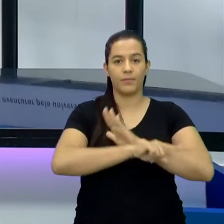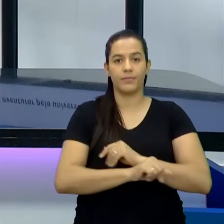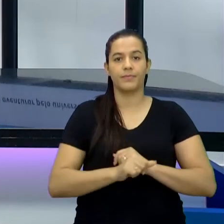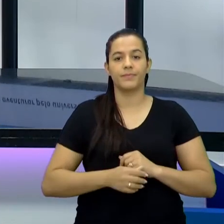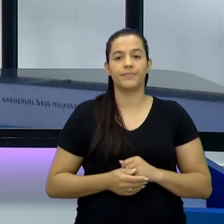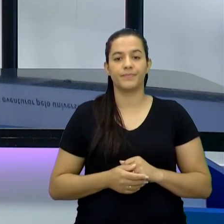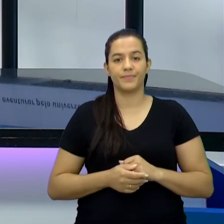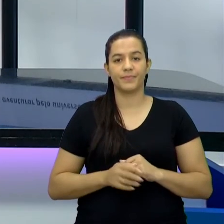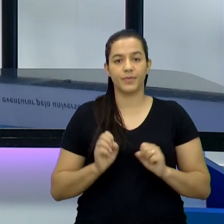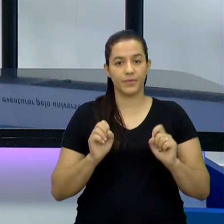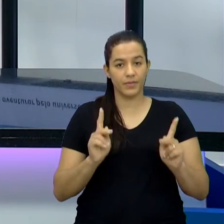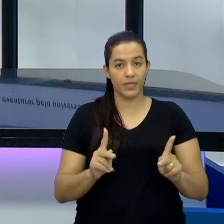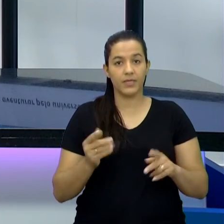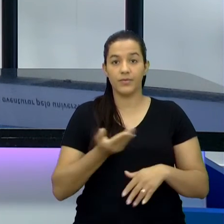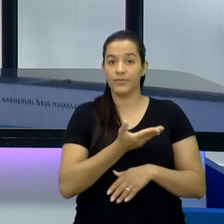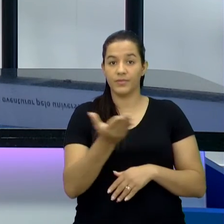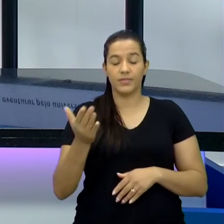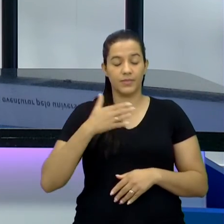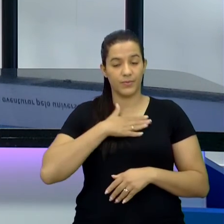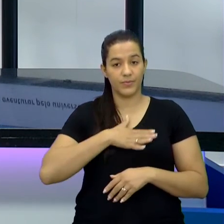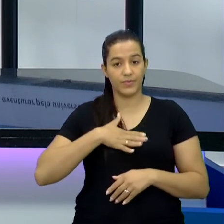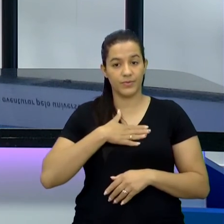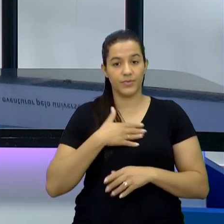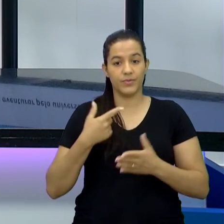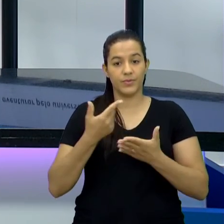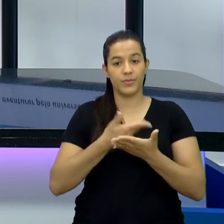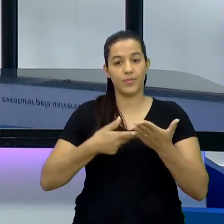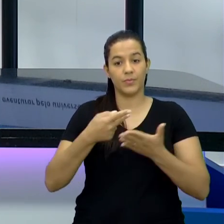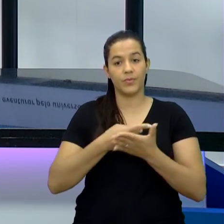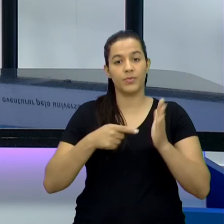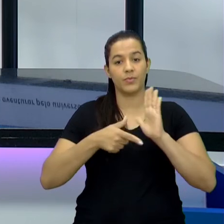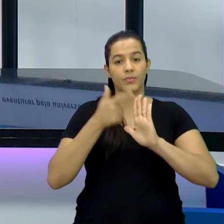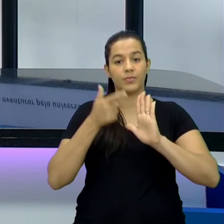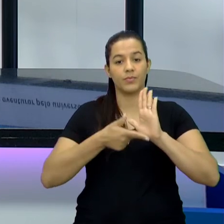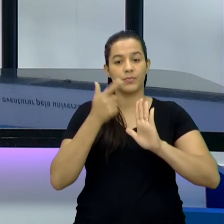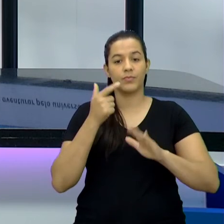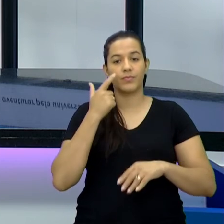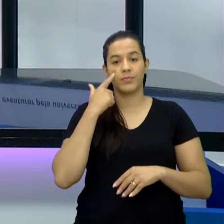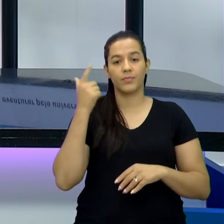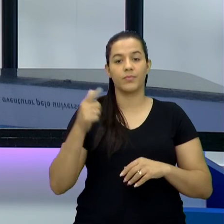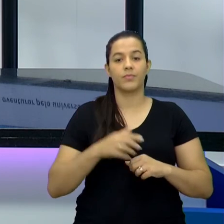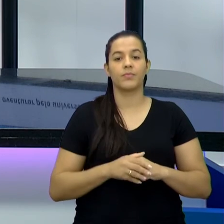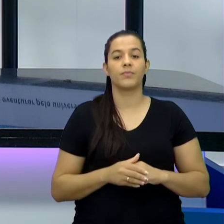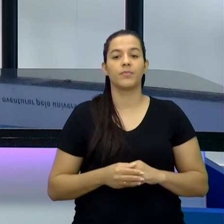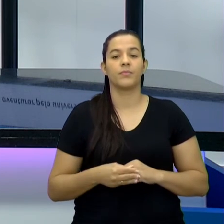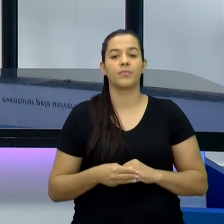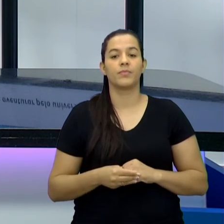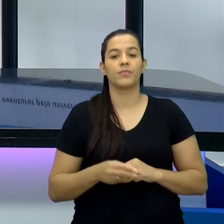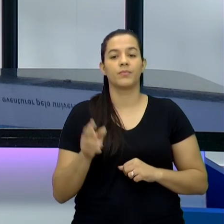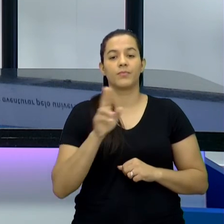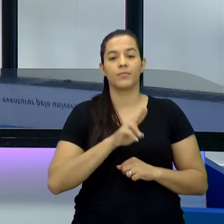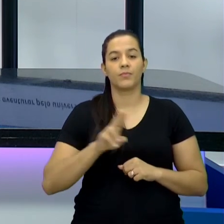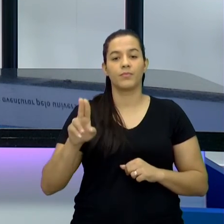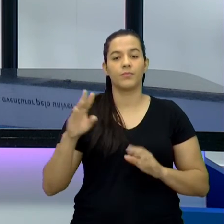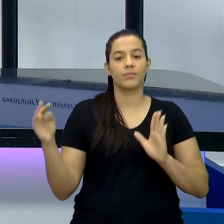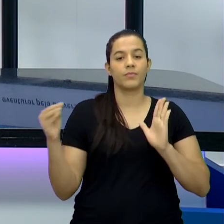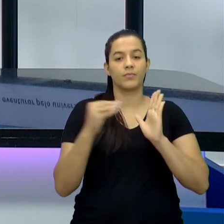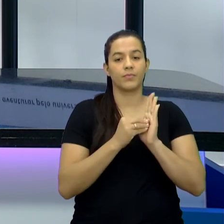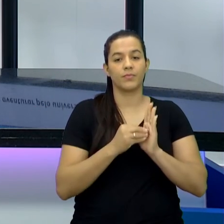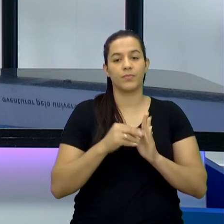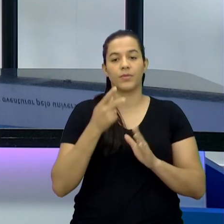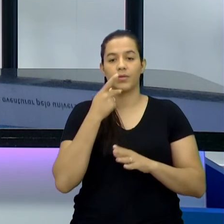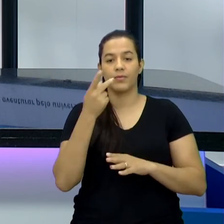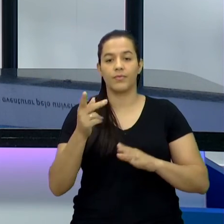aprofundamento, tá certo? Espero que vocês tenham gostado. Eu tô procurando aqui o nome, eu não coloquei, não sei, tem o nome